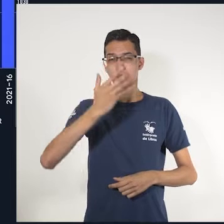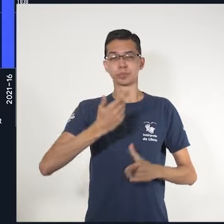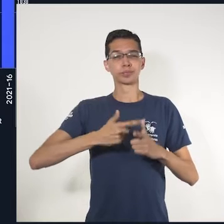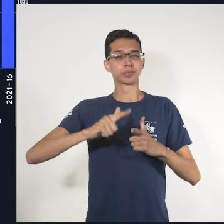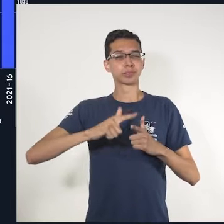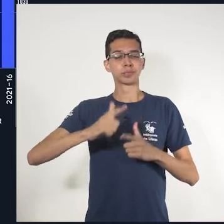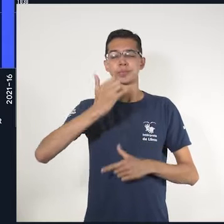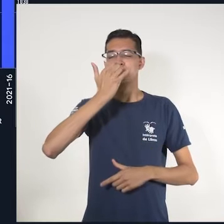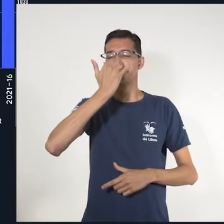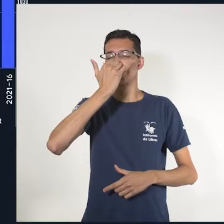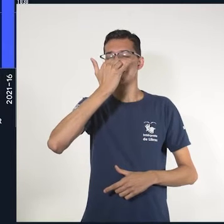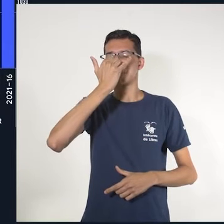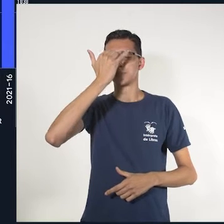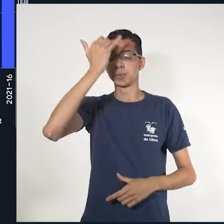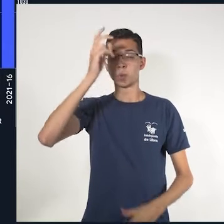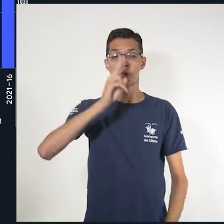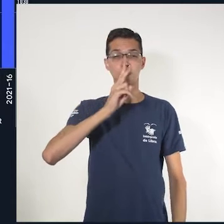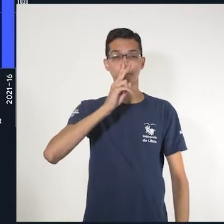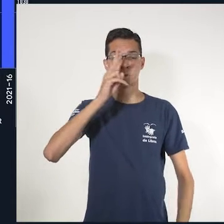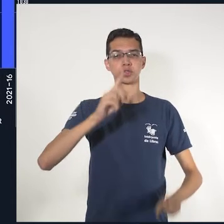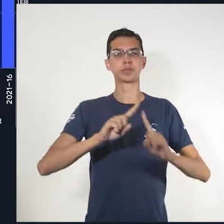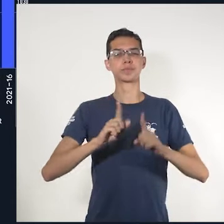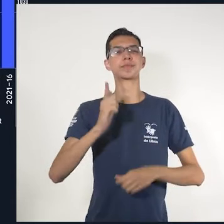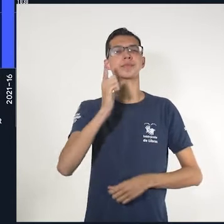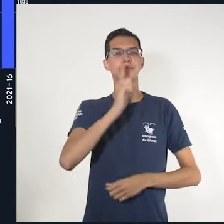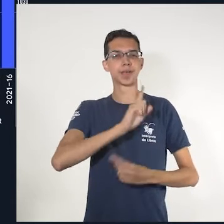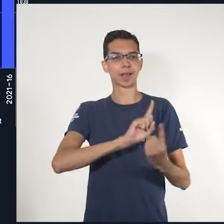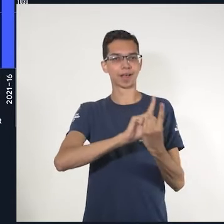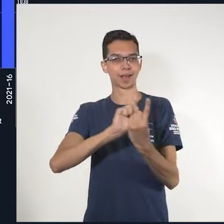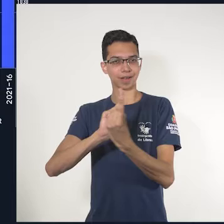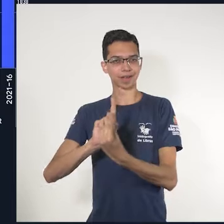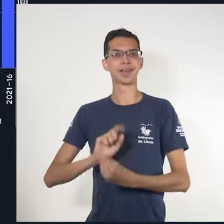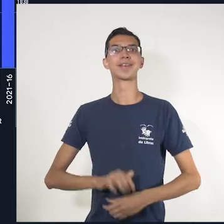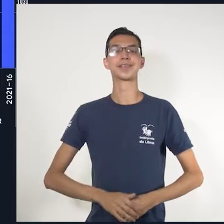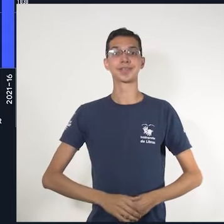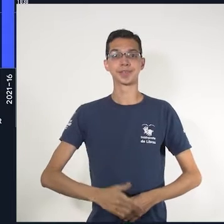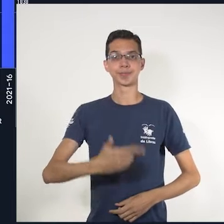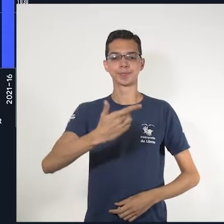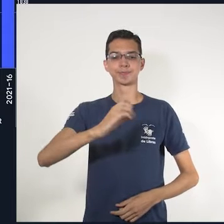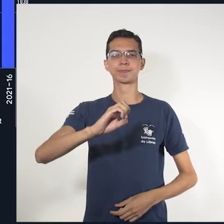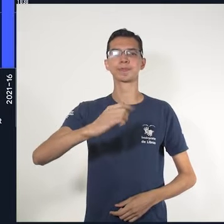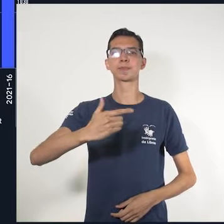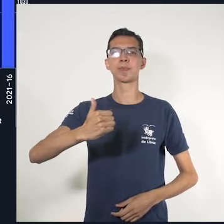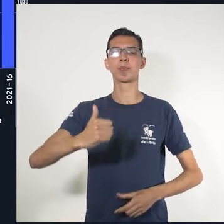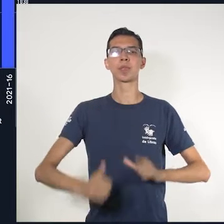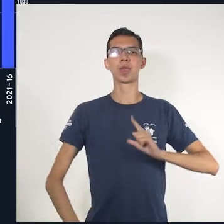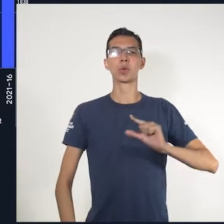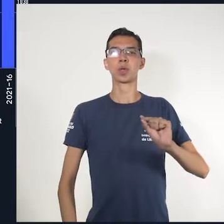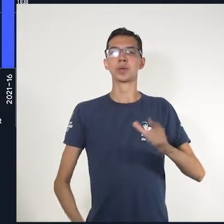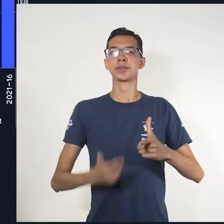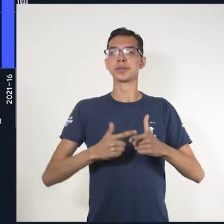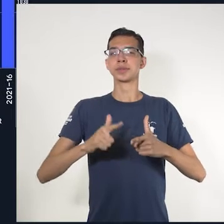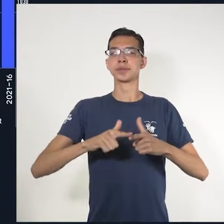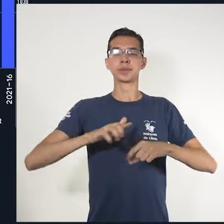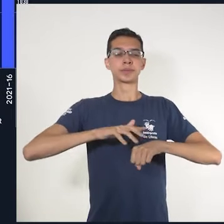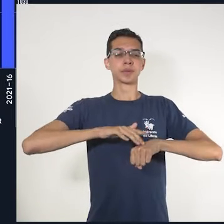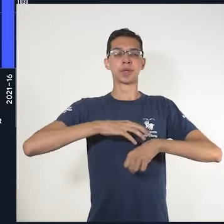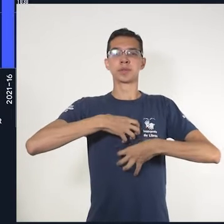2021, para ver os casos de síndrome respiratória